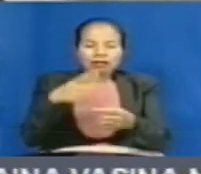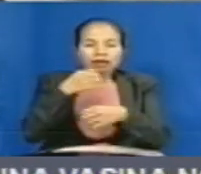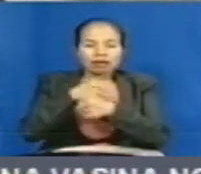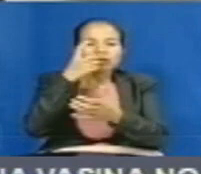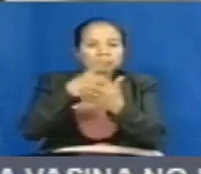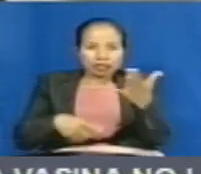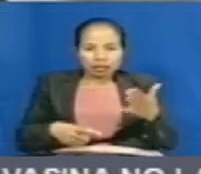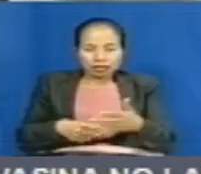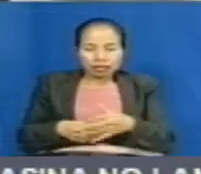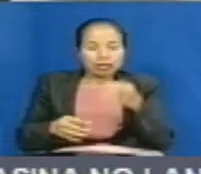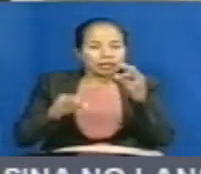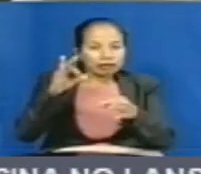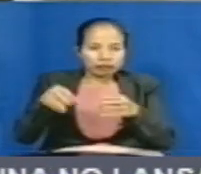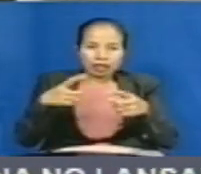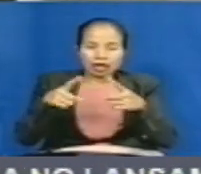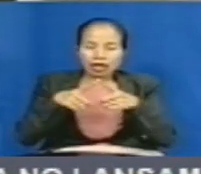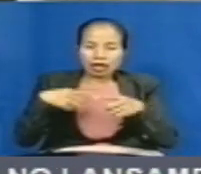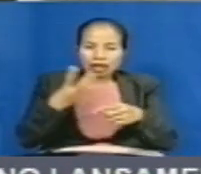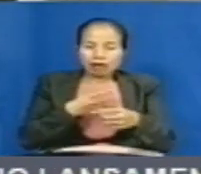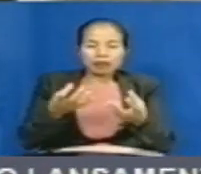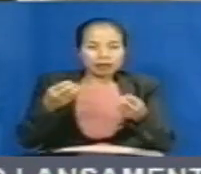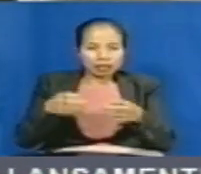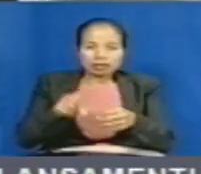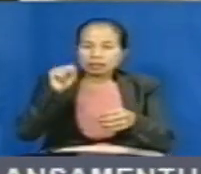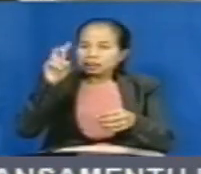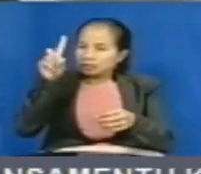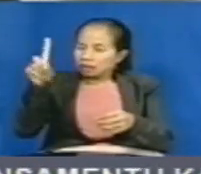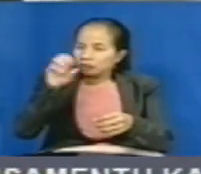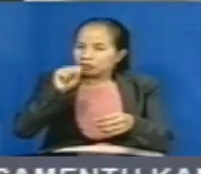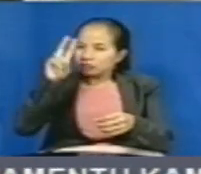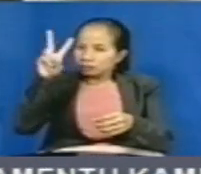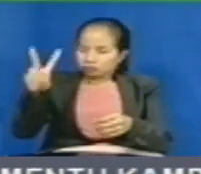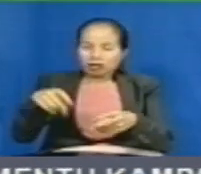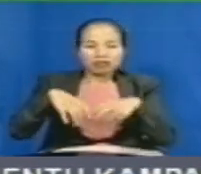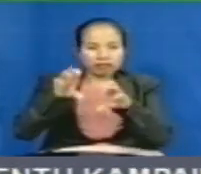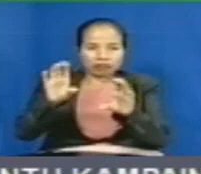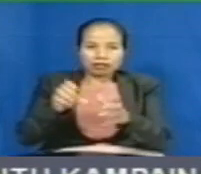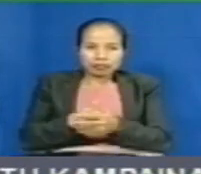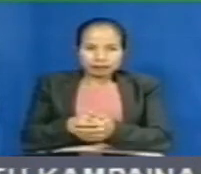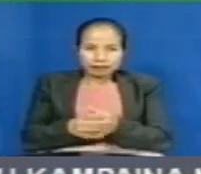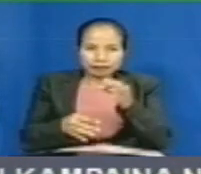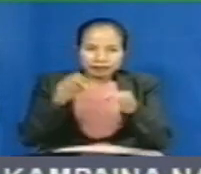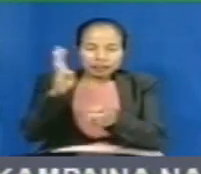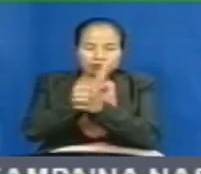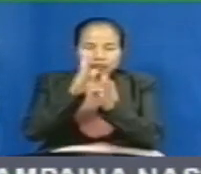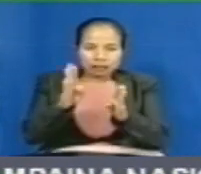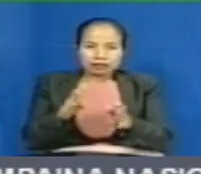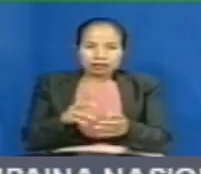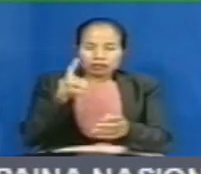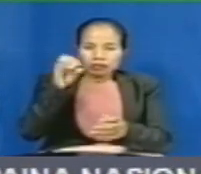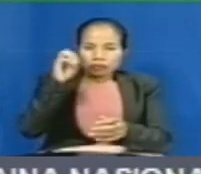Ami kuase faan idane ami barak balu es satu balu es dua ami faan buat idane. Entretanto, negosiante